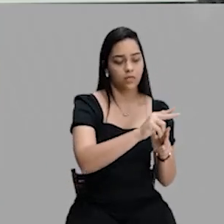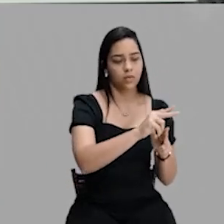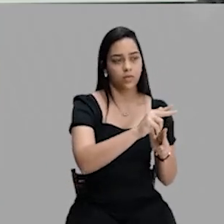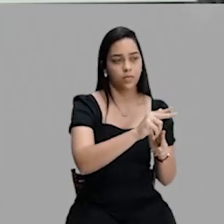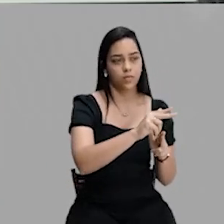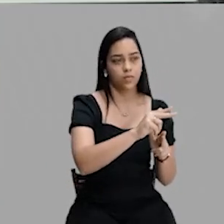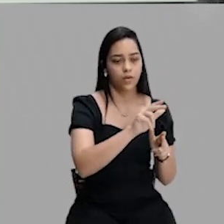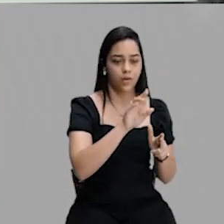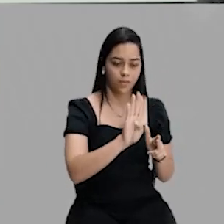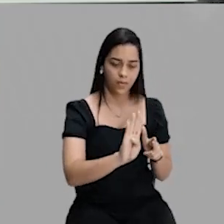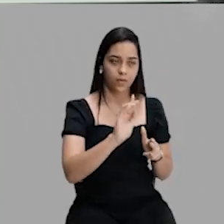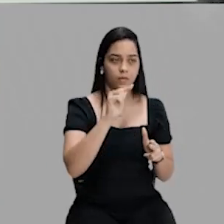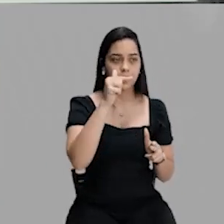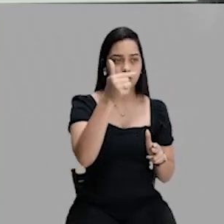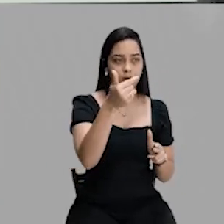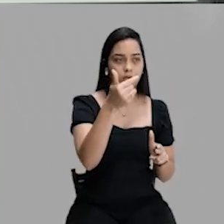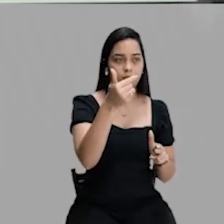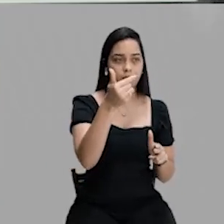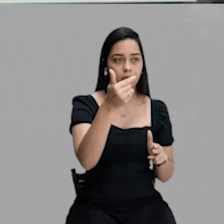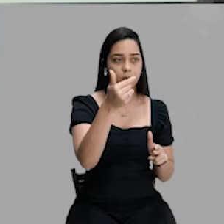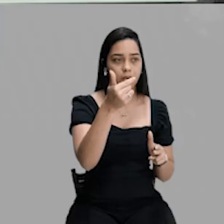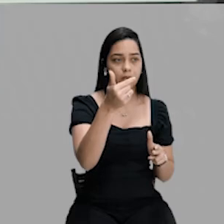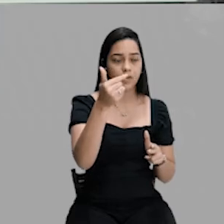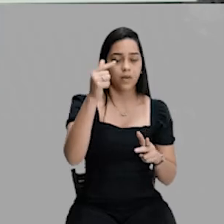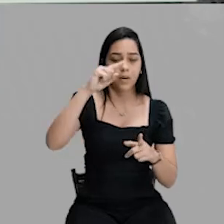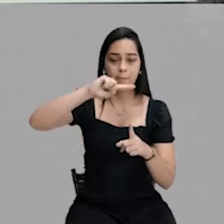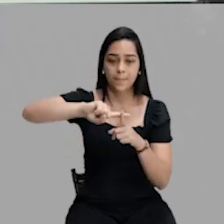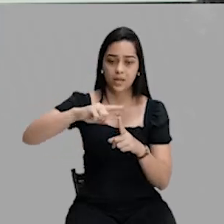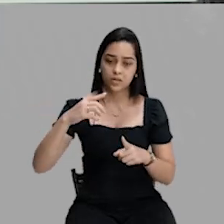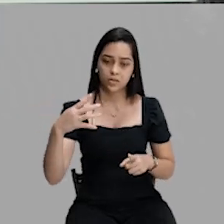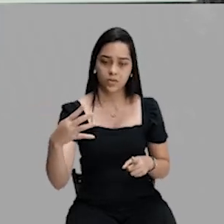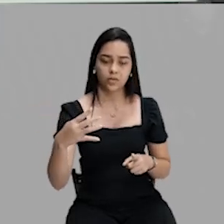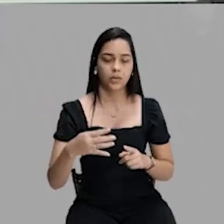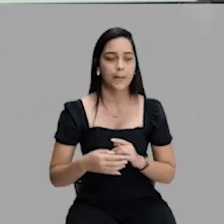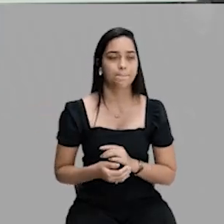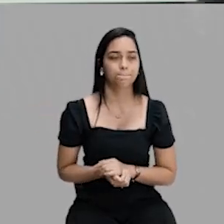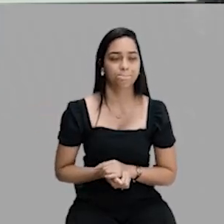igual a B ao quadrado mais 4.